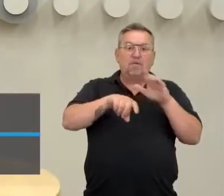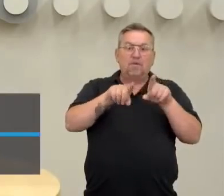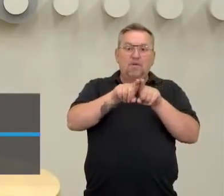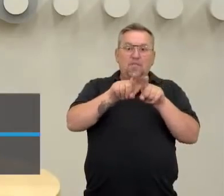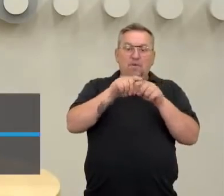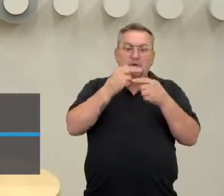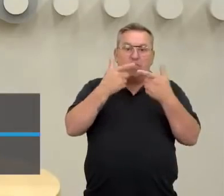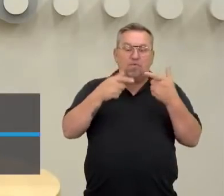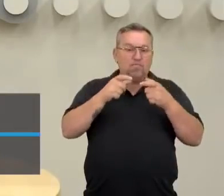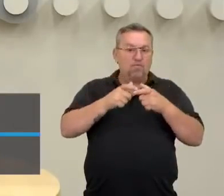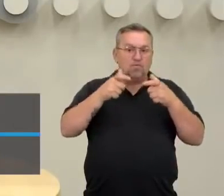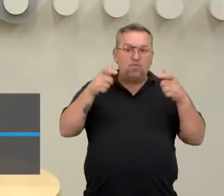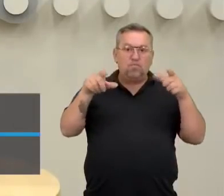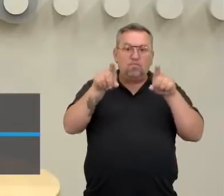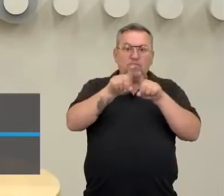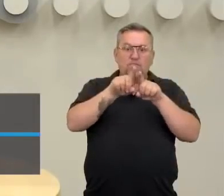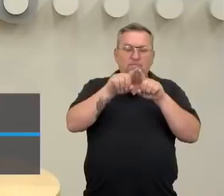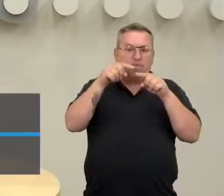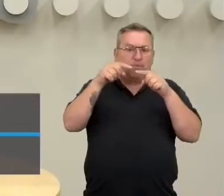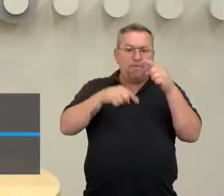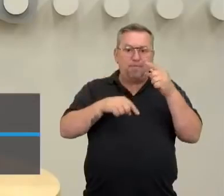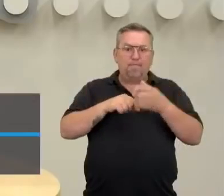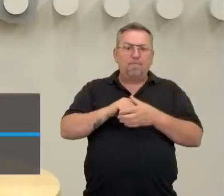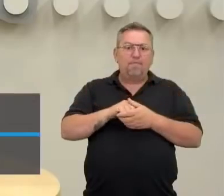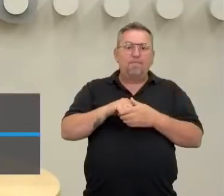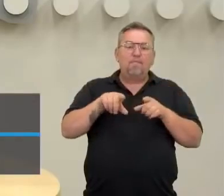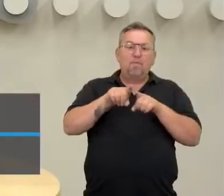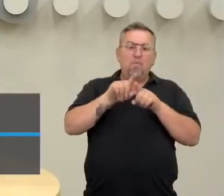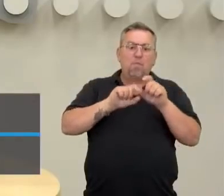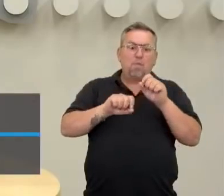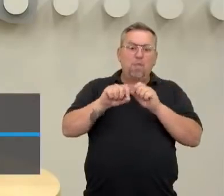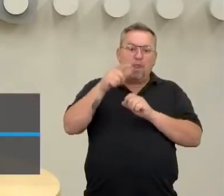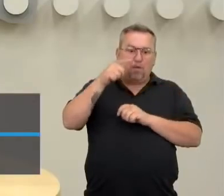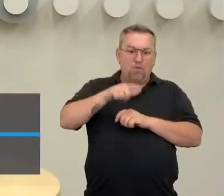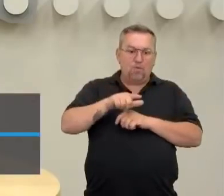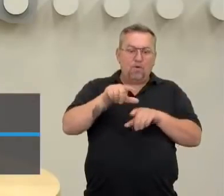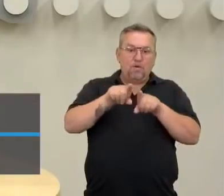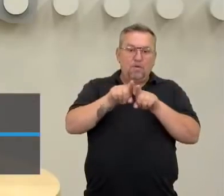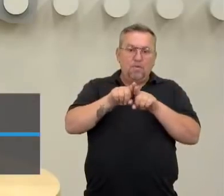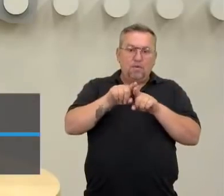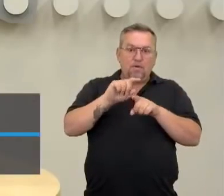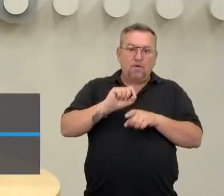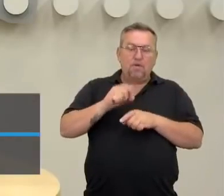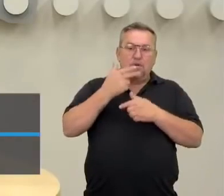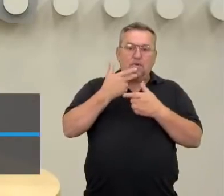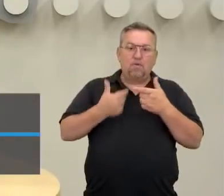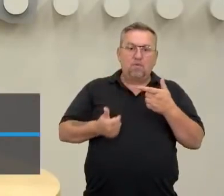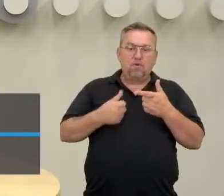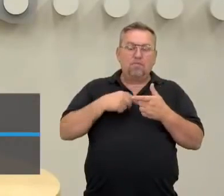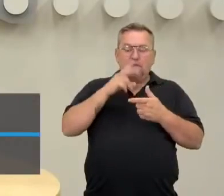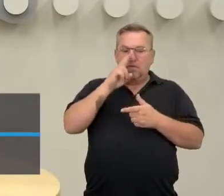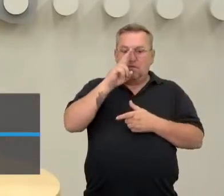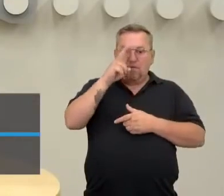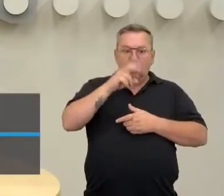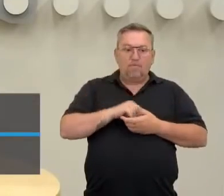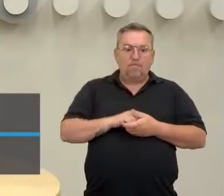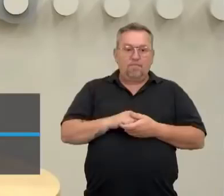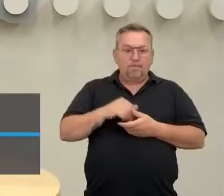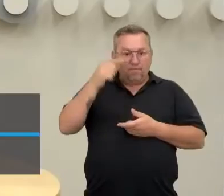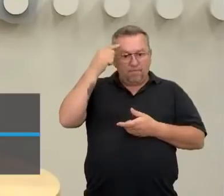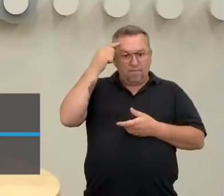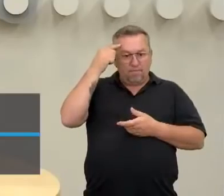elementos muito grandes, até desproporcionais às vezes, né, em relação uns aos outros, e essa questão das cores muito vibrantes. A ideia